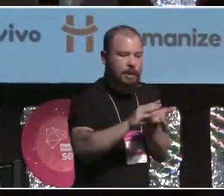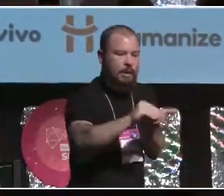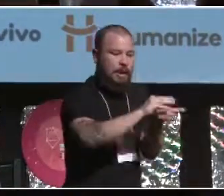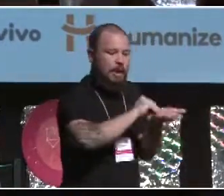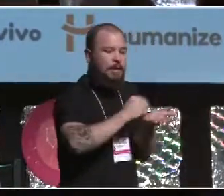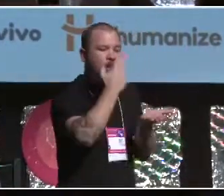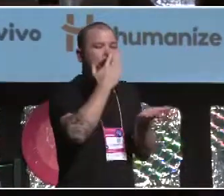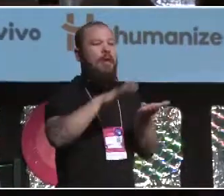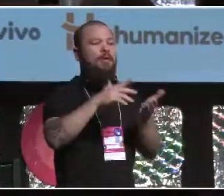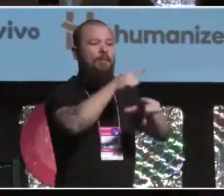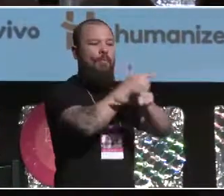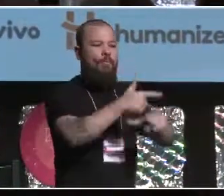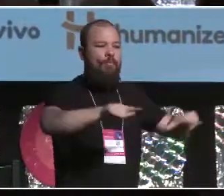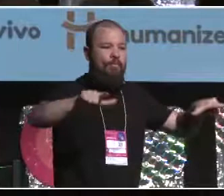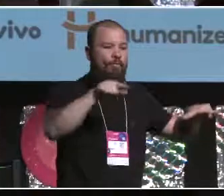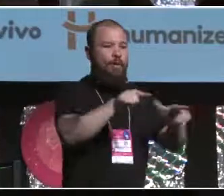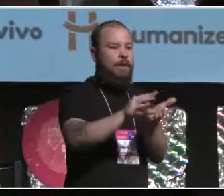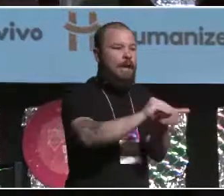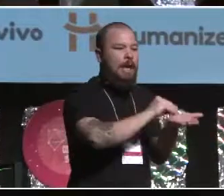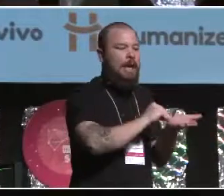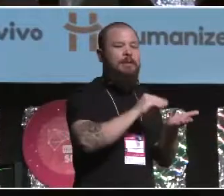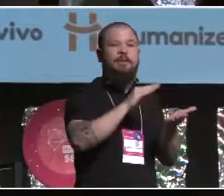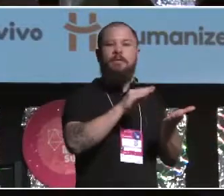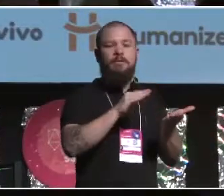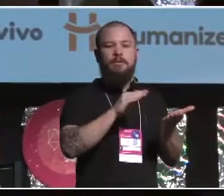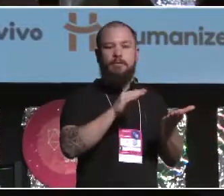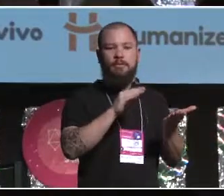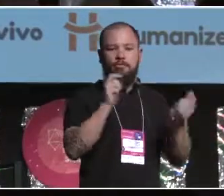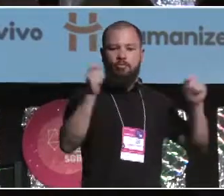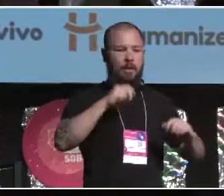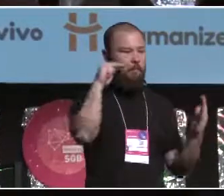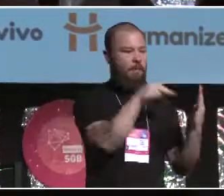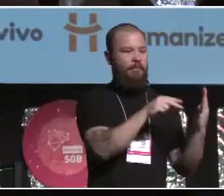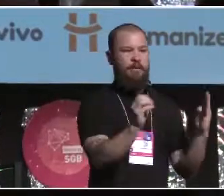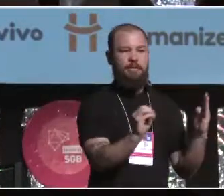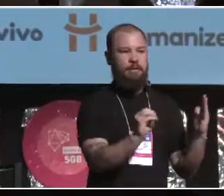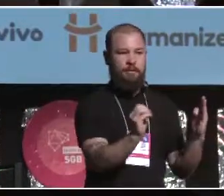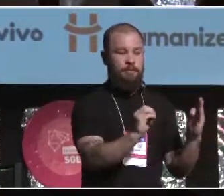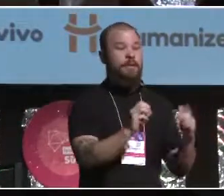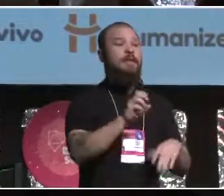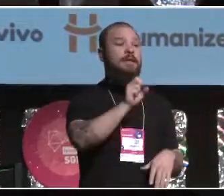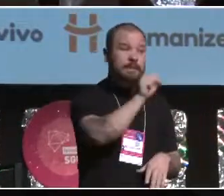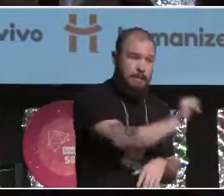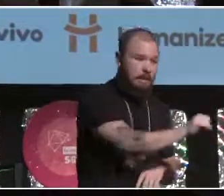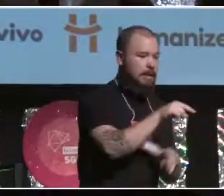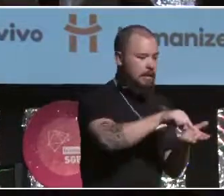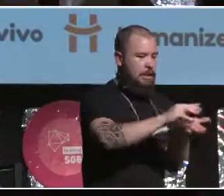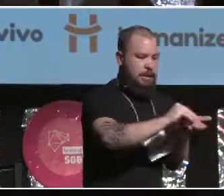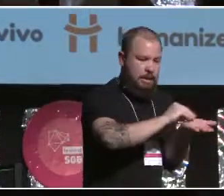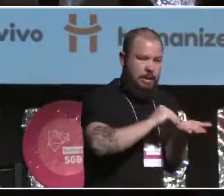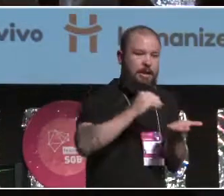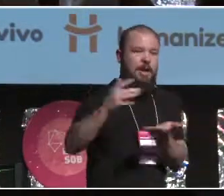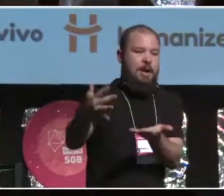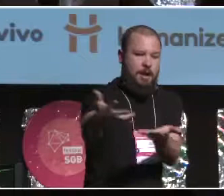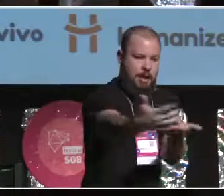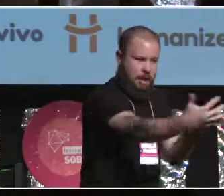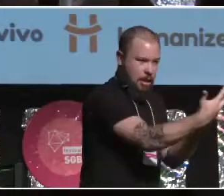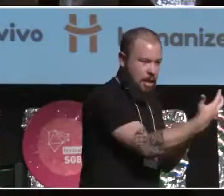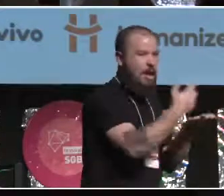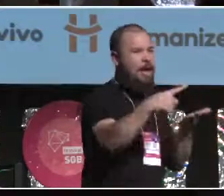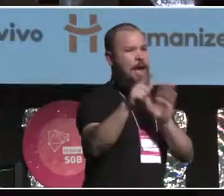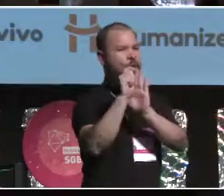deserto de dados, grupos que ainda estão invisíveis, né? Se esses dados fossem coletados, vocês acham que os